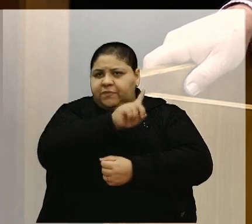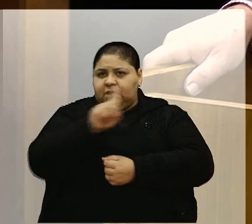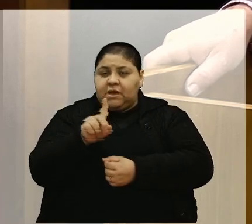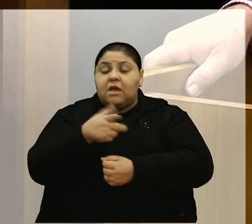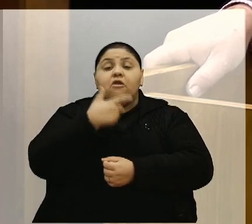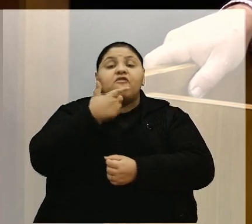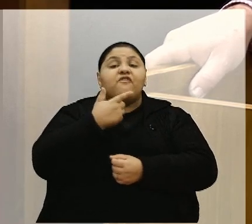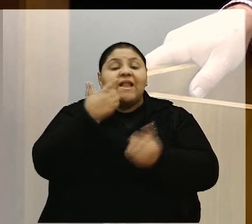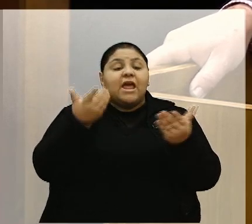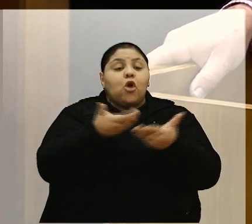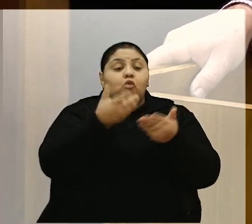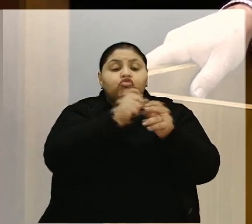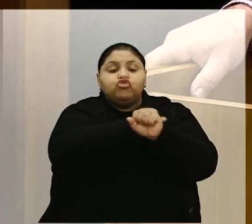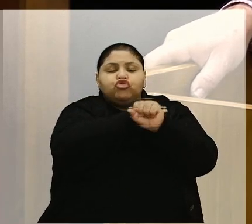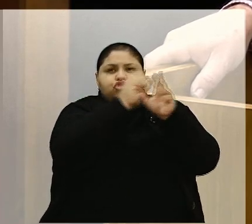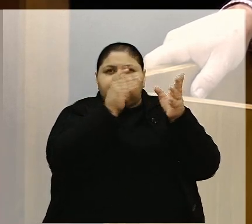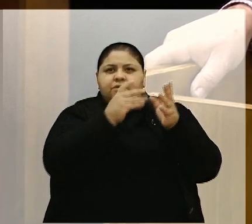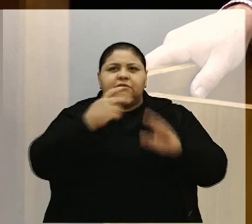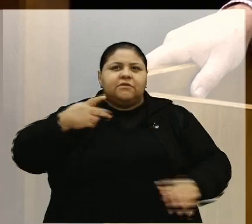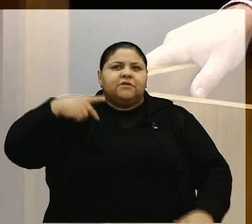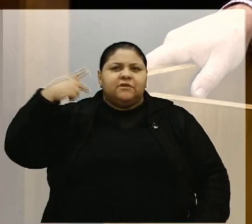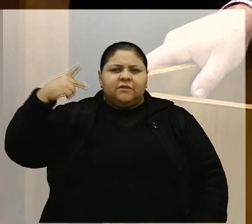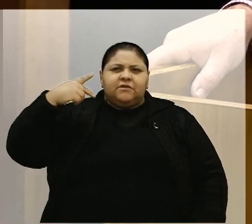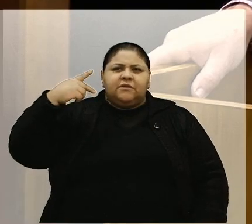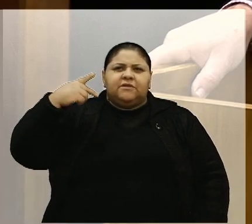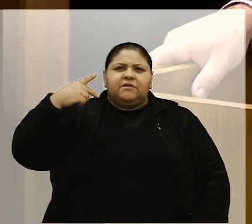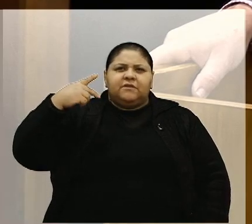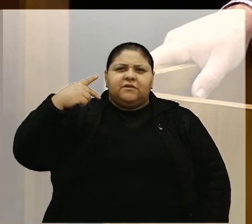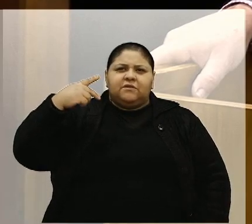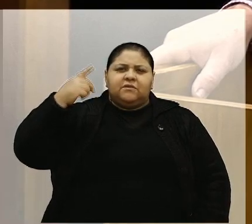manhã com o vereador Lucas.